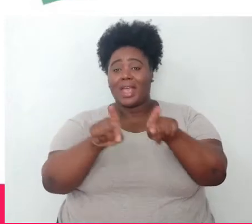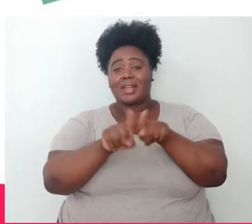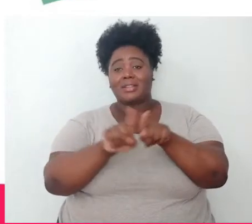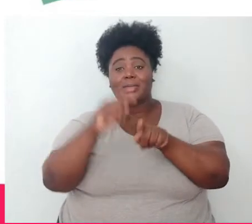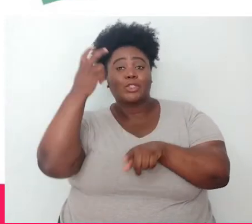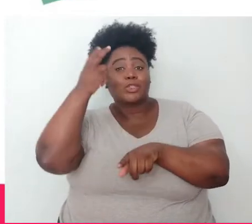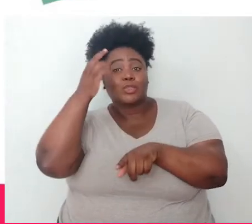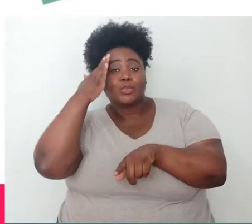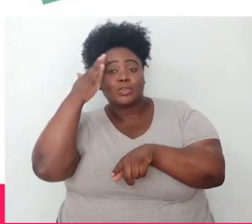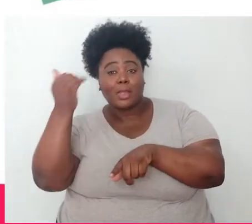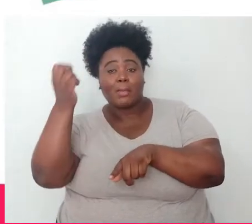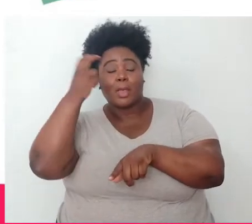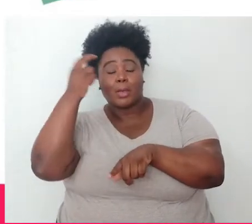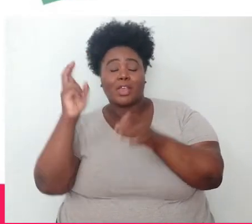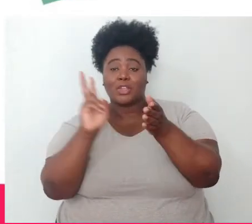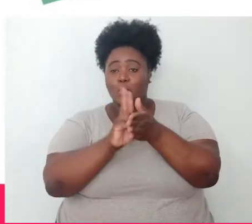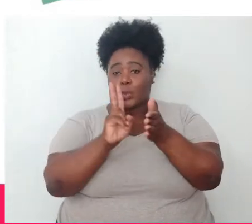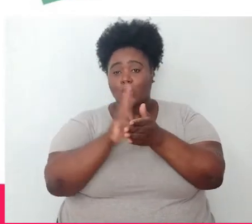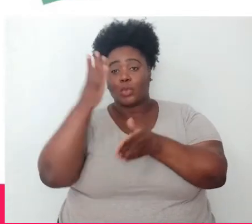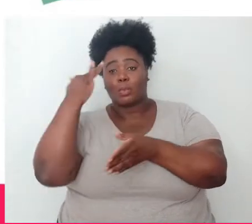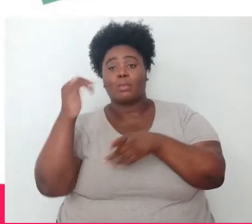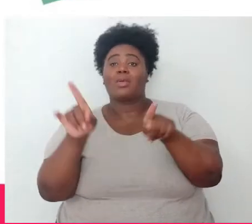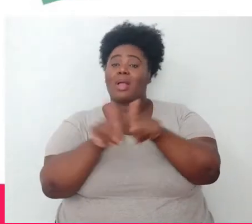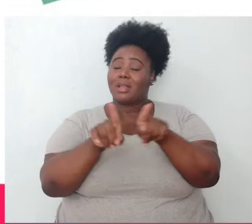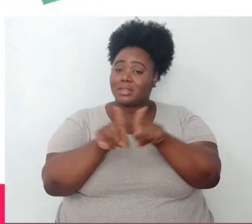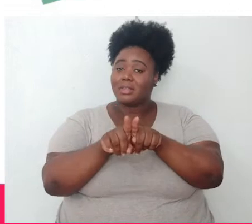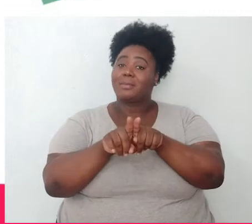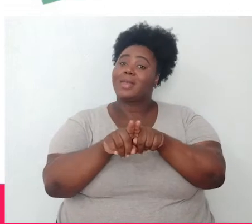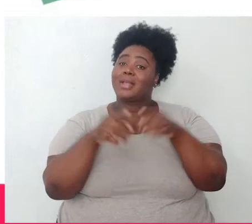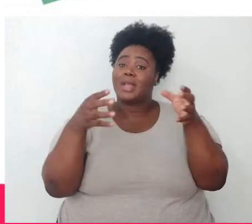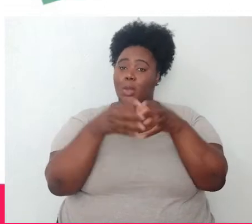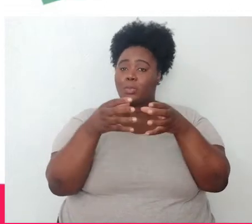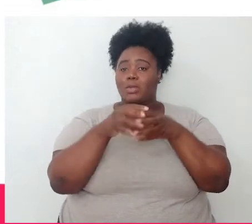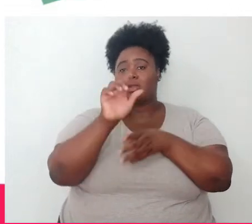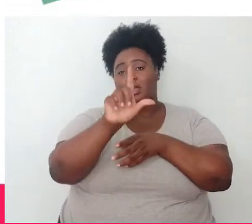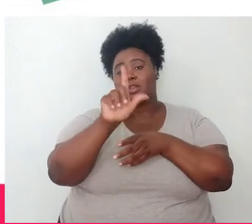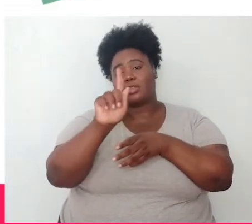saberes populares indígenas e, sobretudo, LGBTQIA+.